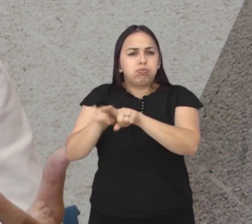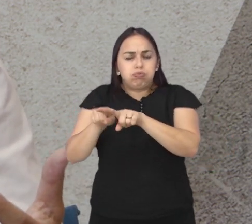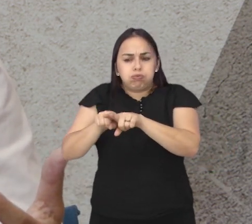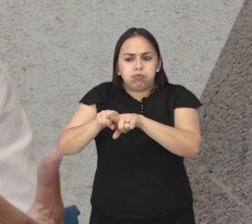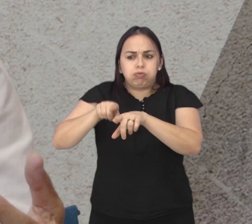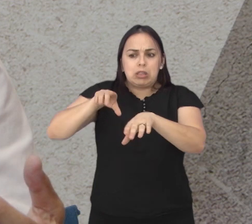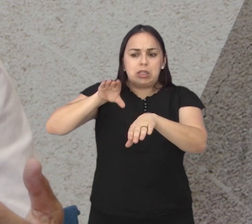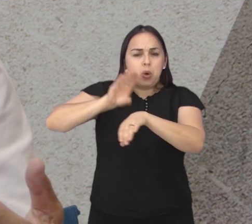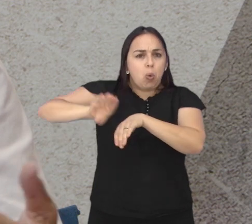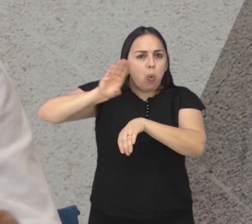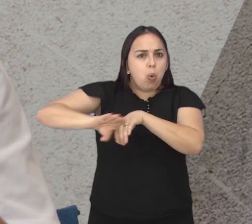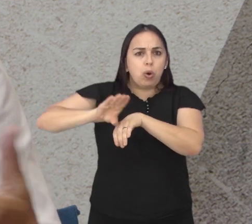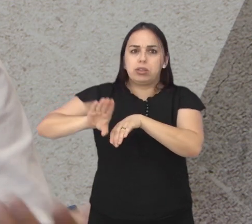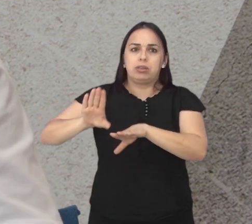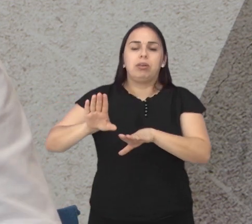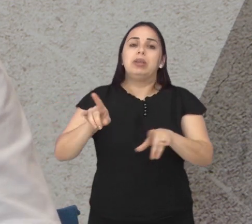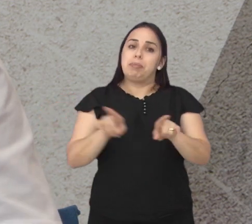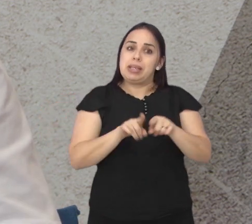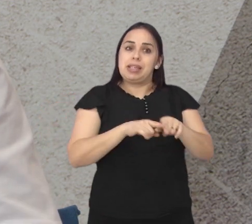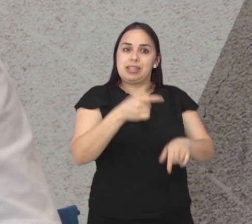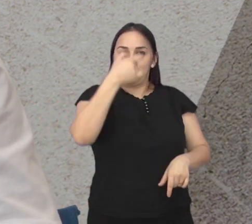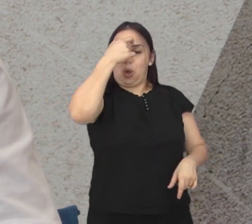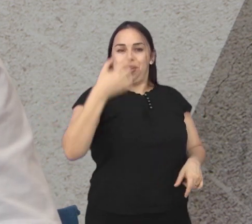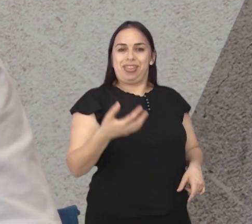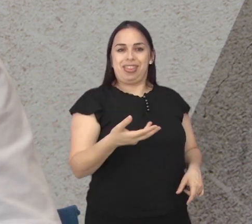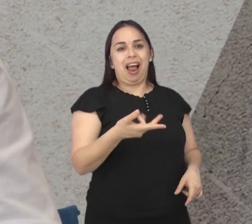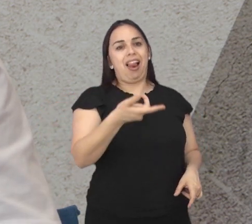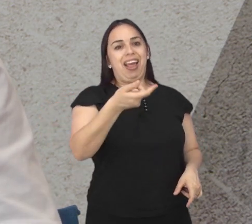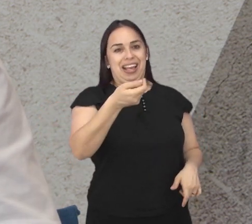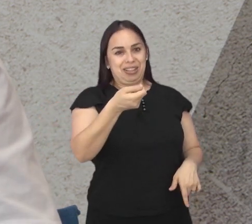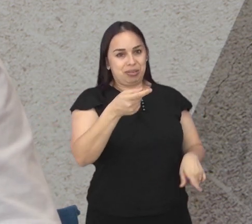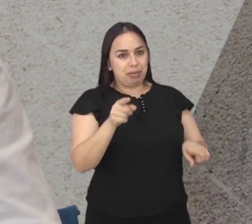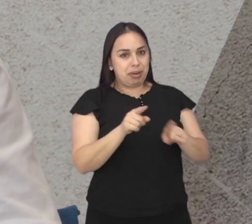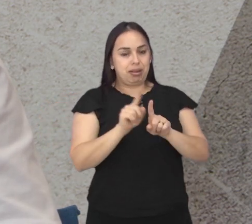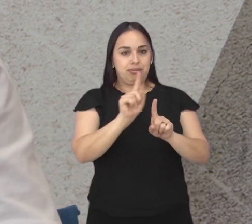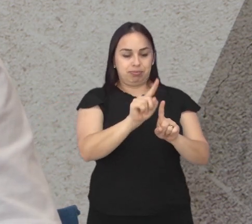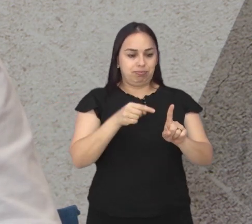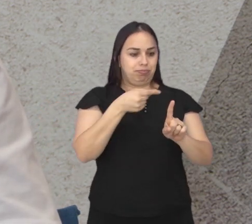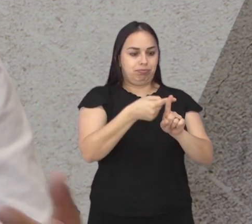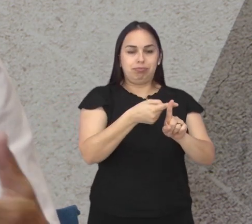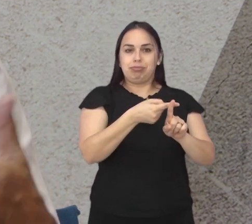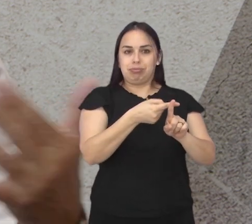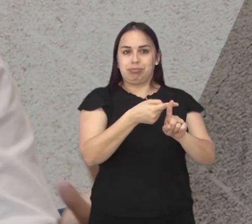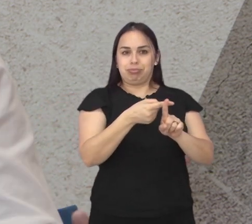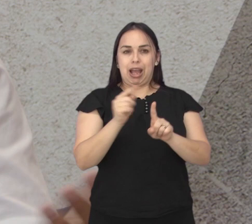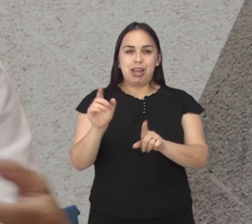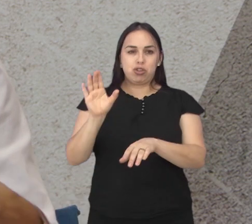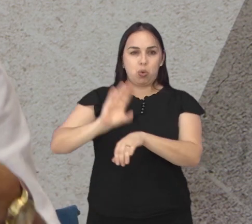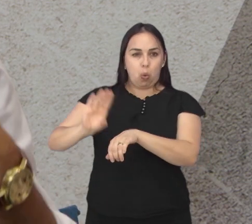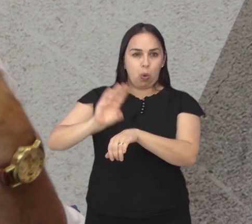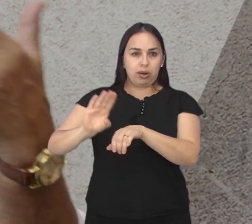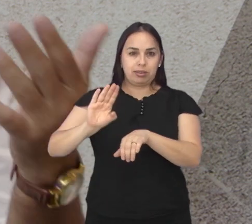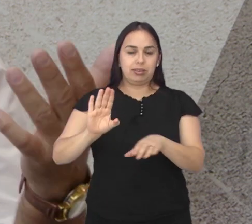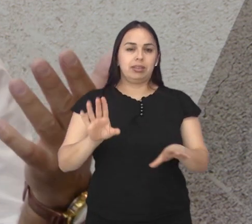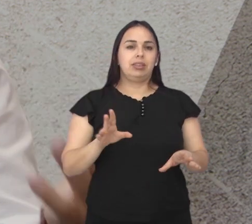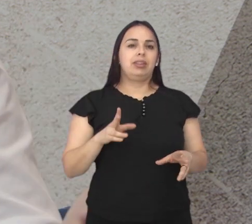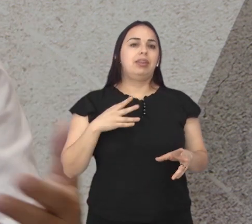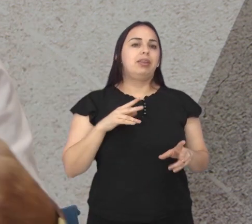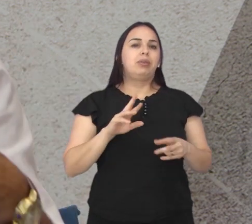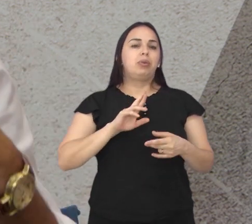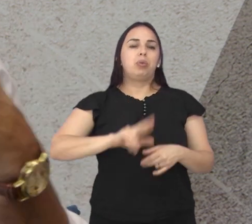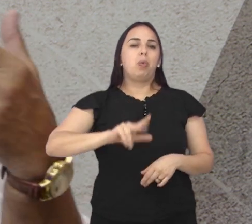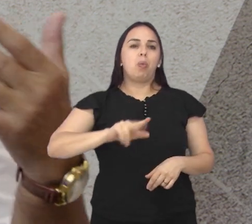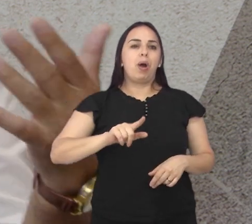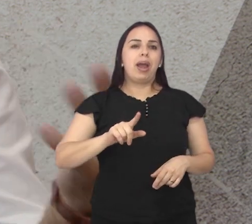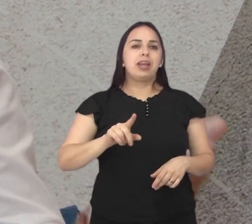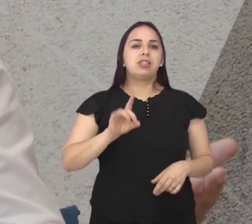sensibilidade, né? Então, existem talentos no meio dos mecânicos também, tá? Não é aquele mecânico, como chamado boca de